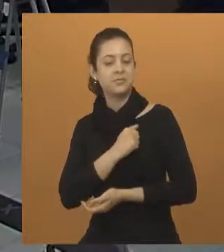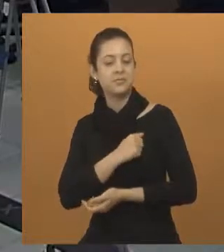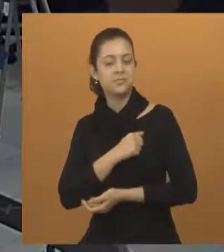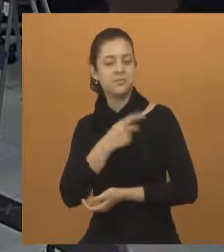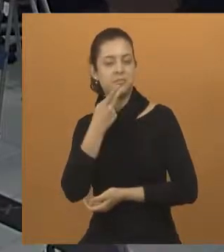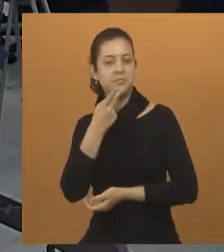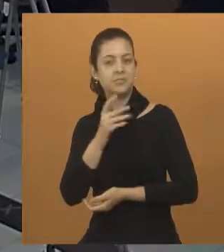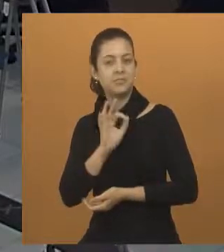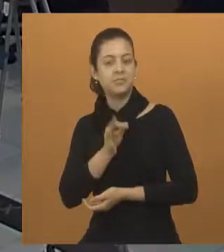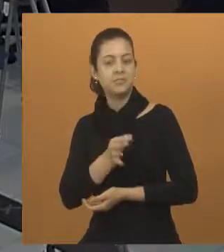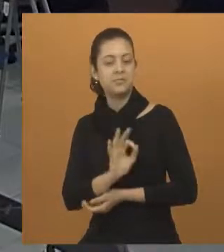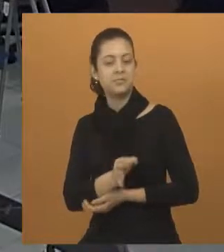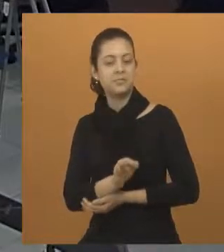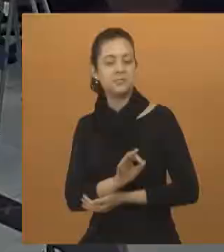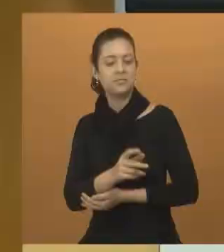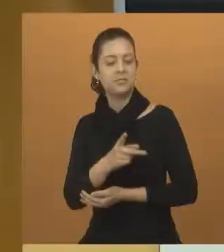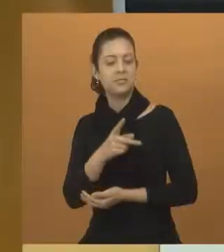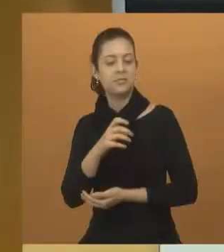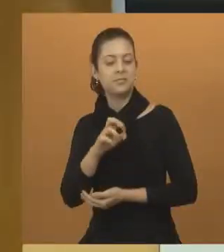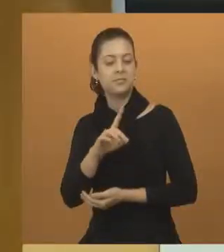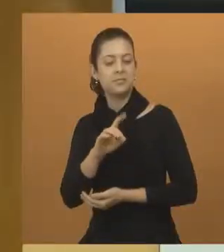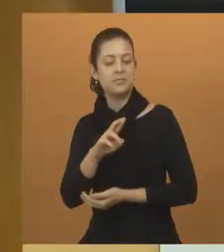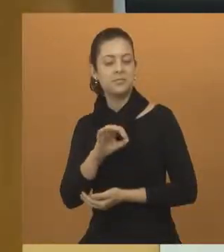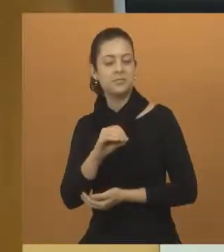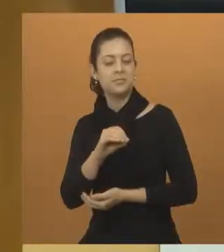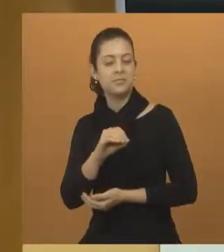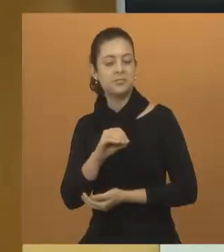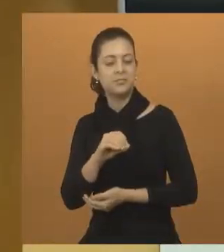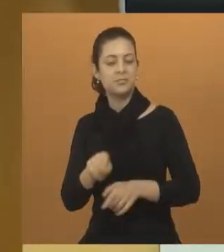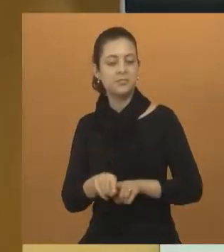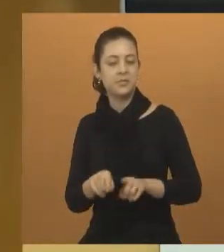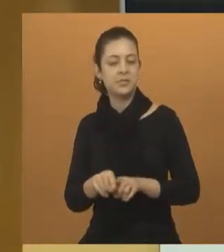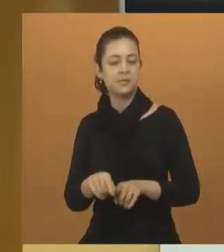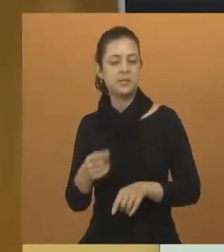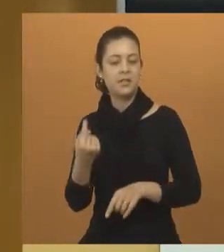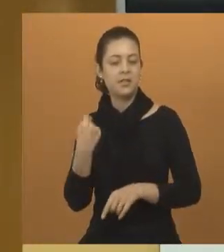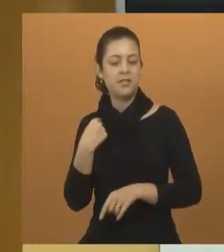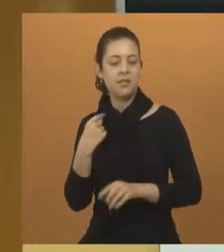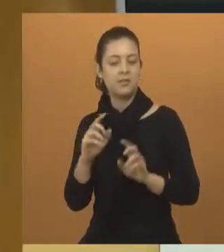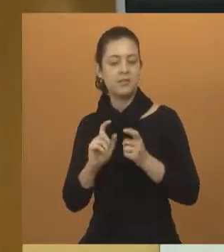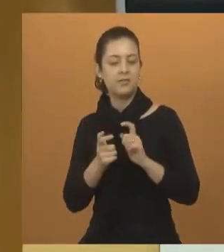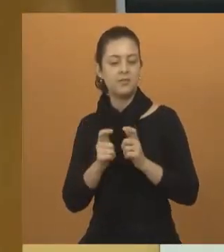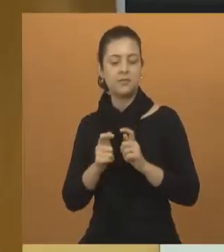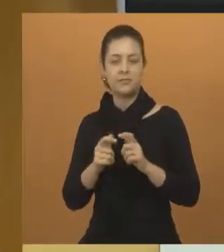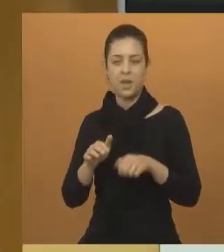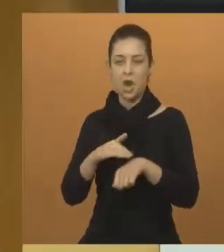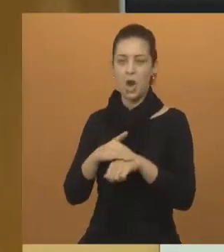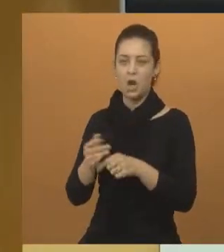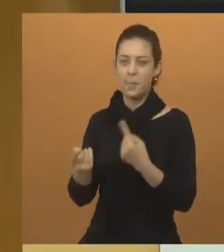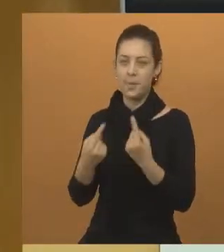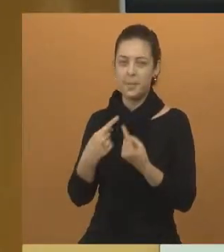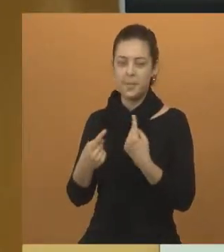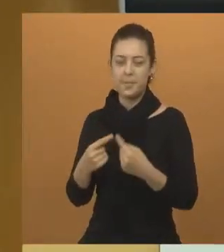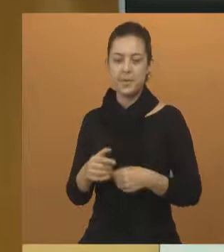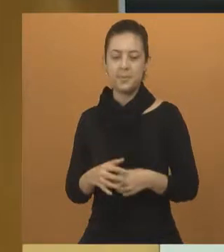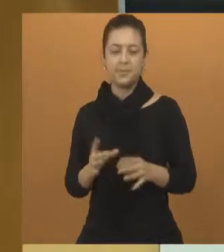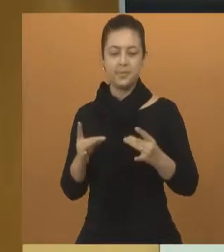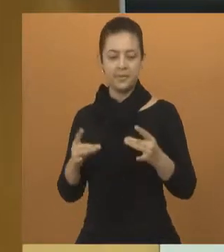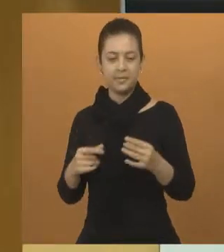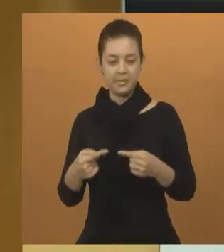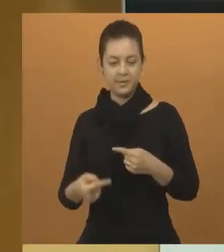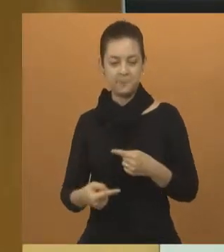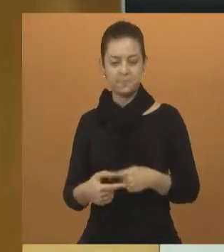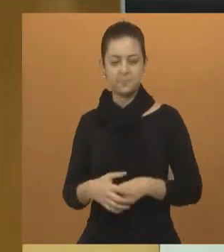O seu Pedro Faria também, que esteve conosco aqui na reunião que conversamos, que vou entrar em detalhes já